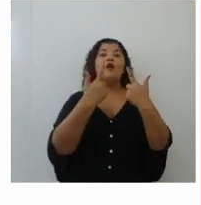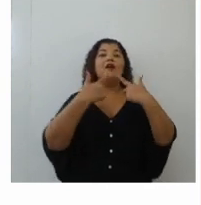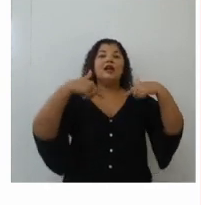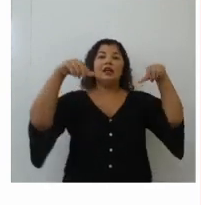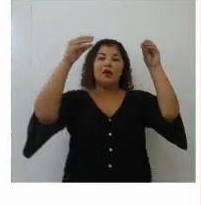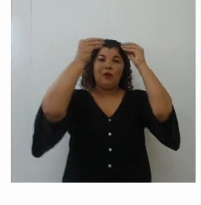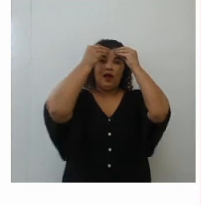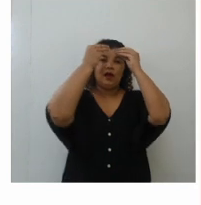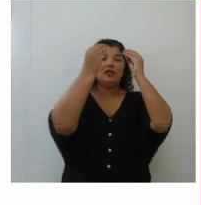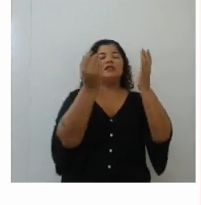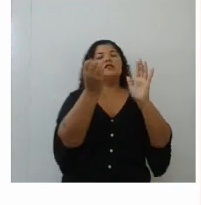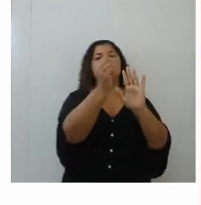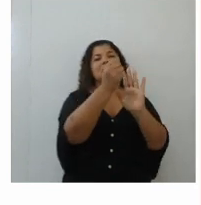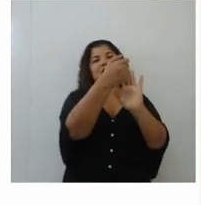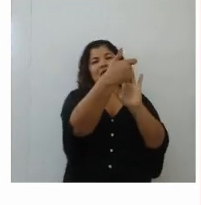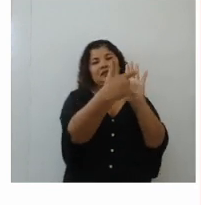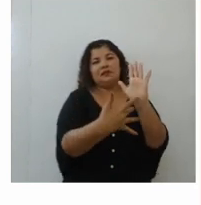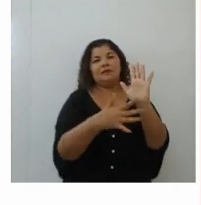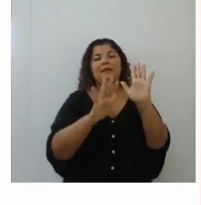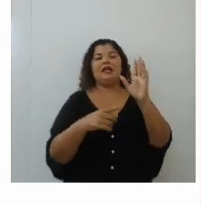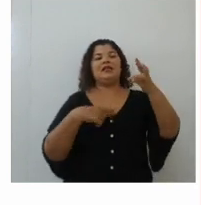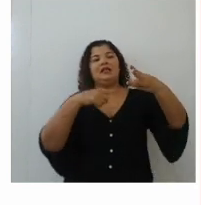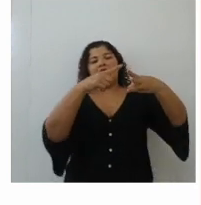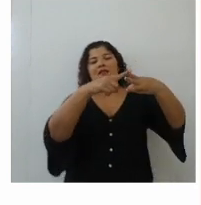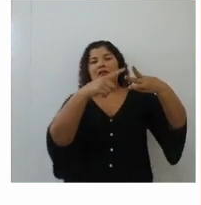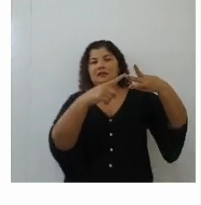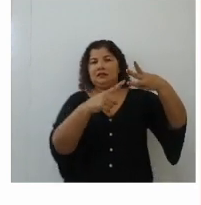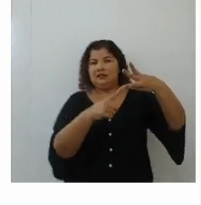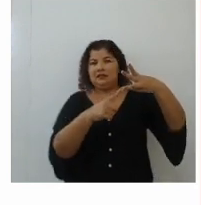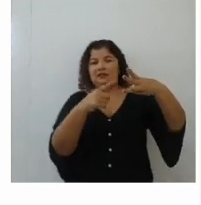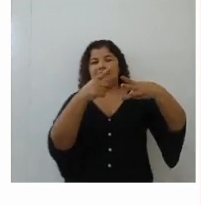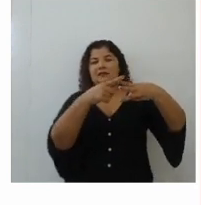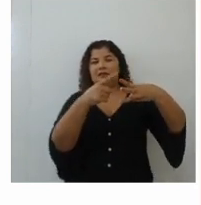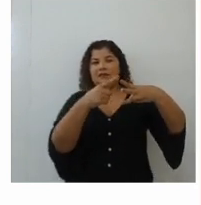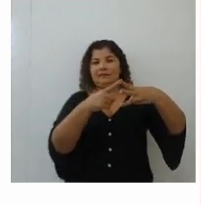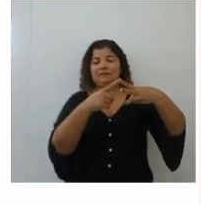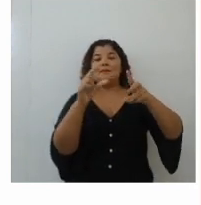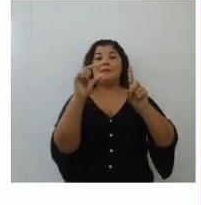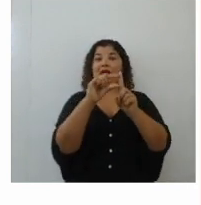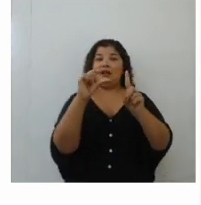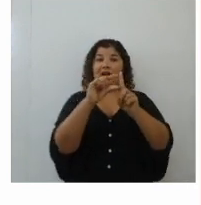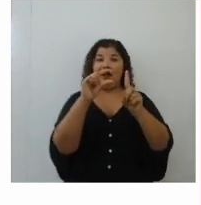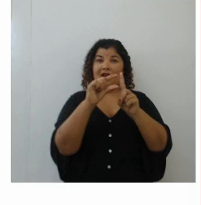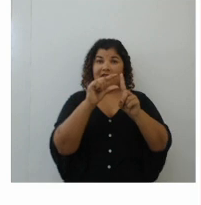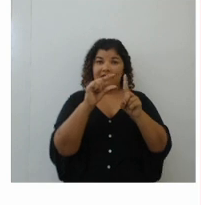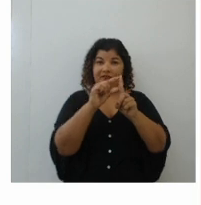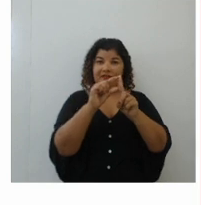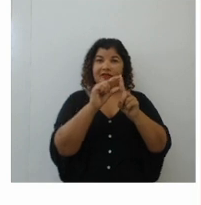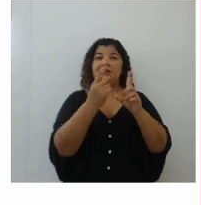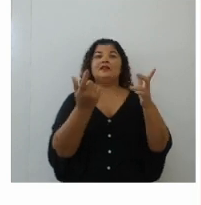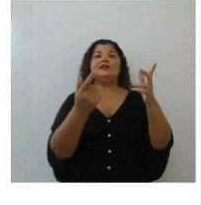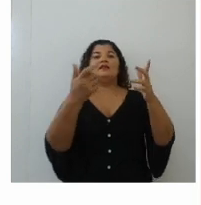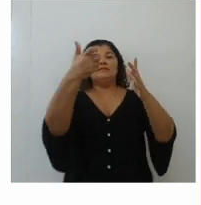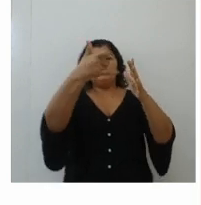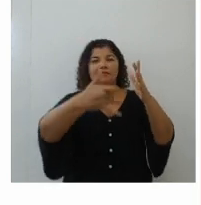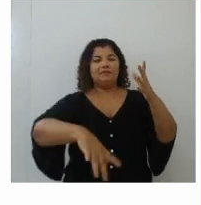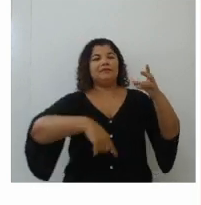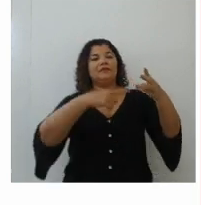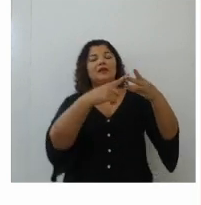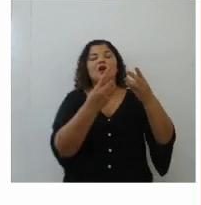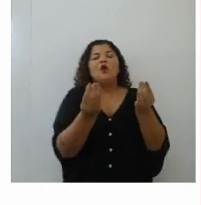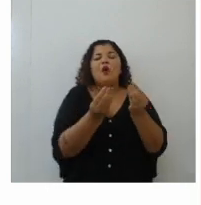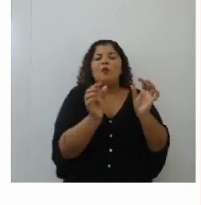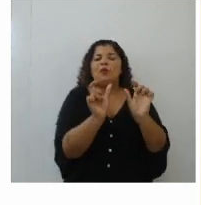figuras de linguagem nós temos três classificações. E aí eu coloquei para vocês, figuras de palavras, beleza? Figuras de